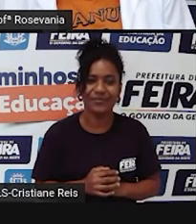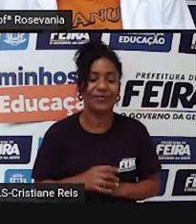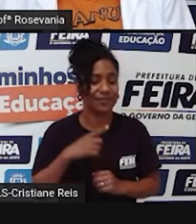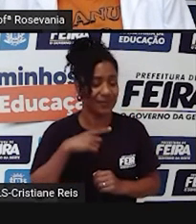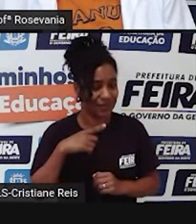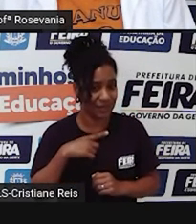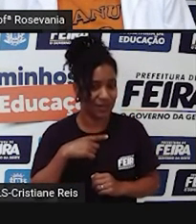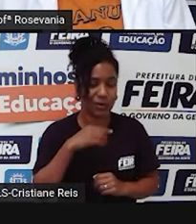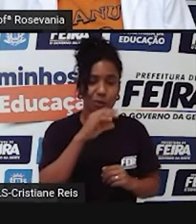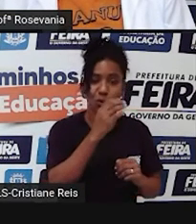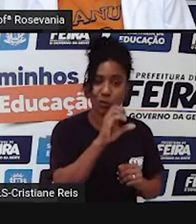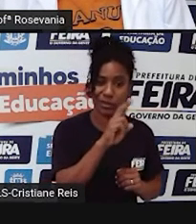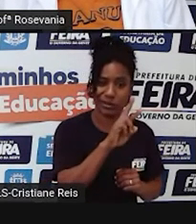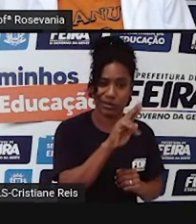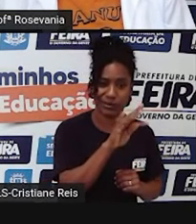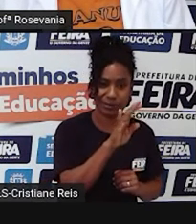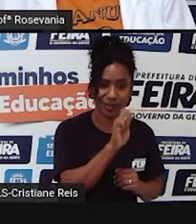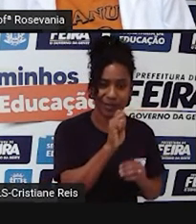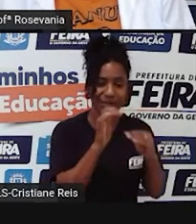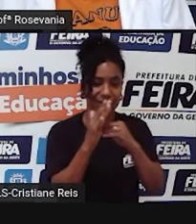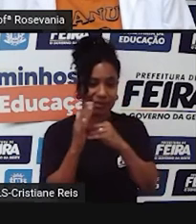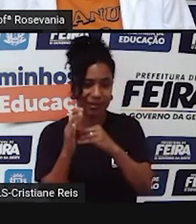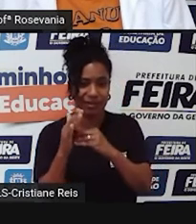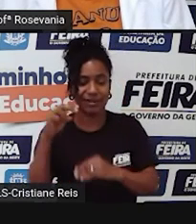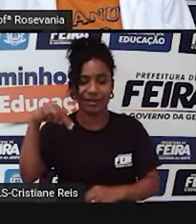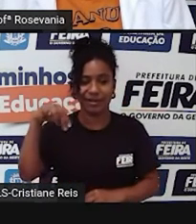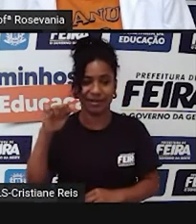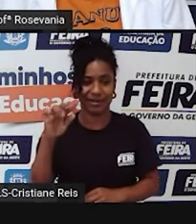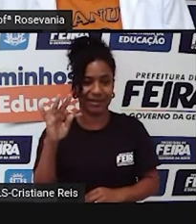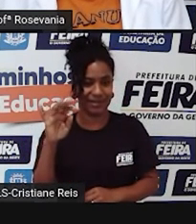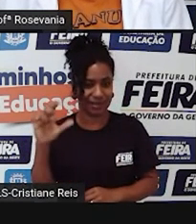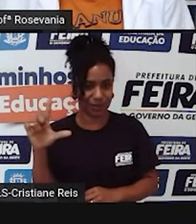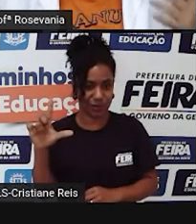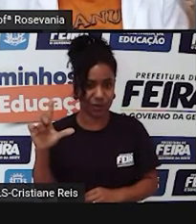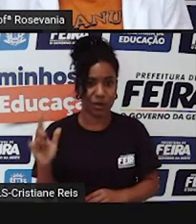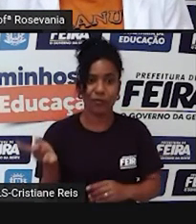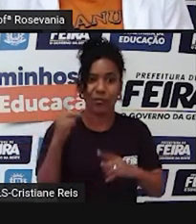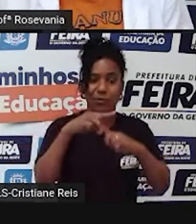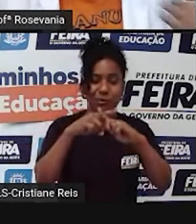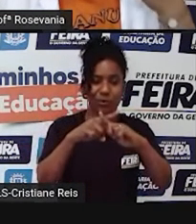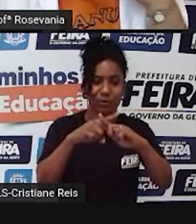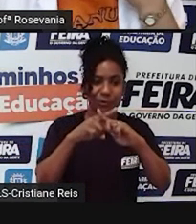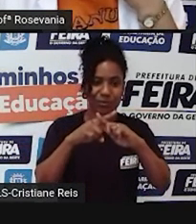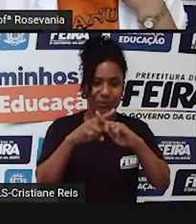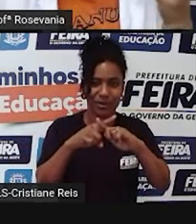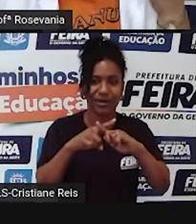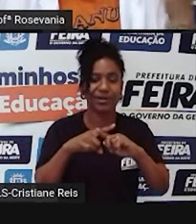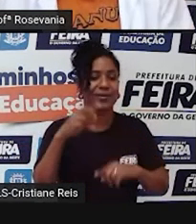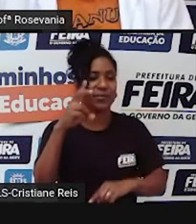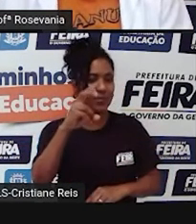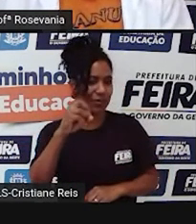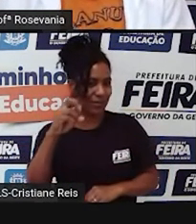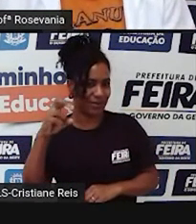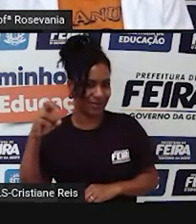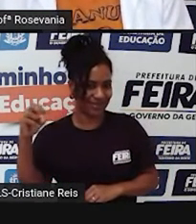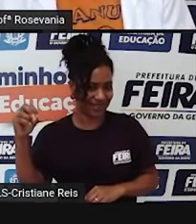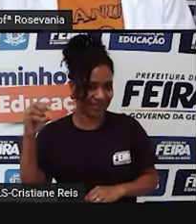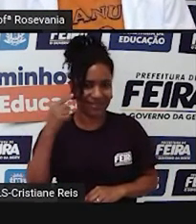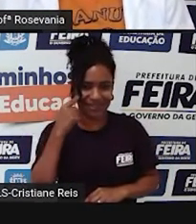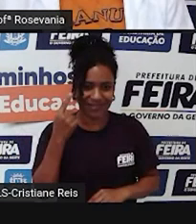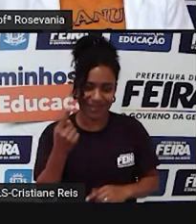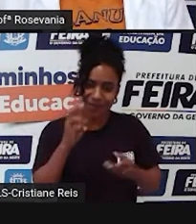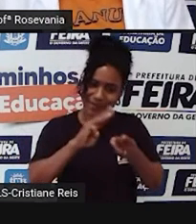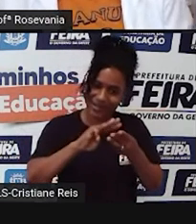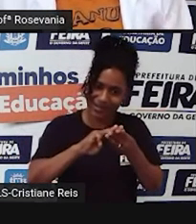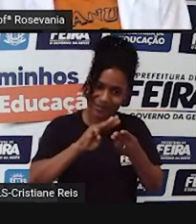Curitiba a Natal, multiplico pelos 500, que eu não vou multiplicar zero, que o professor de matemática já deu essa aulinha boa para você, né?